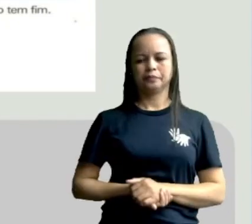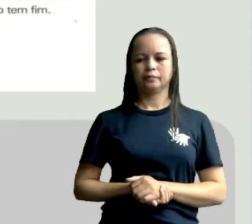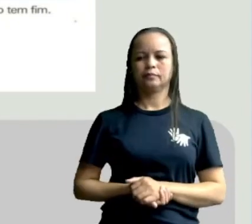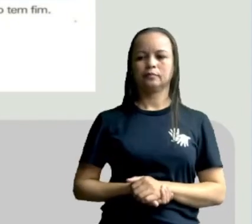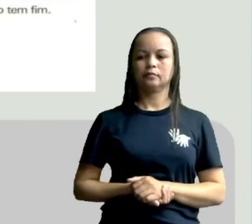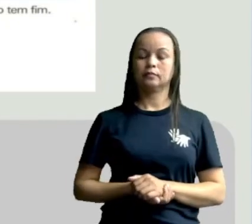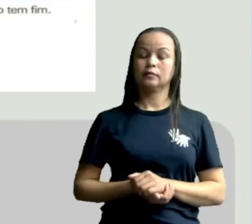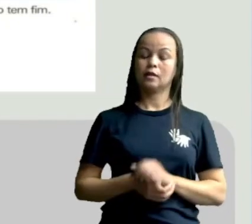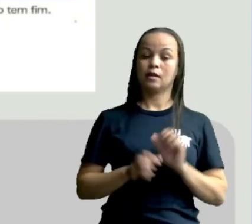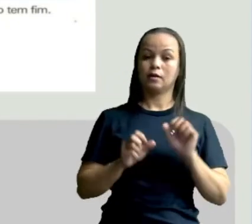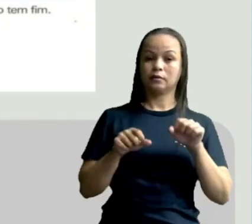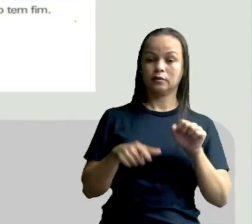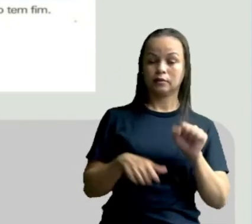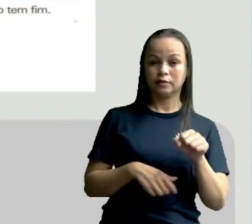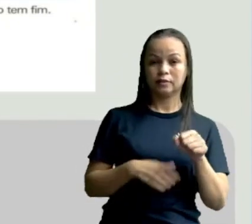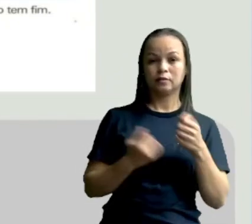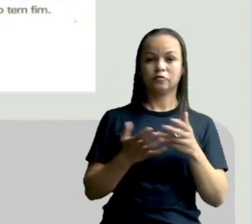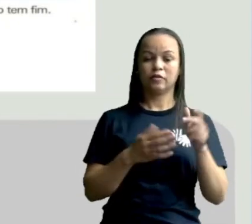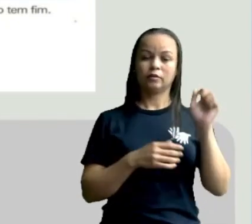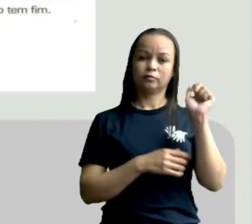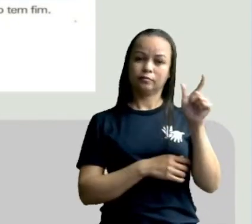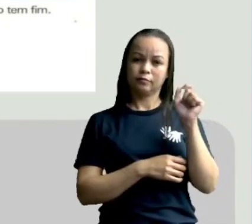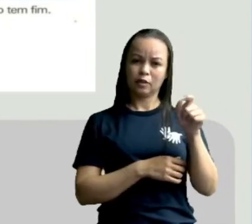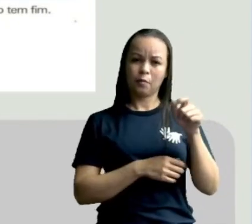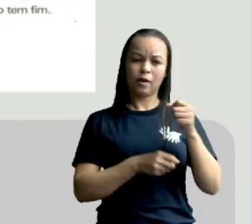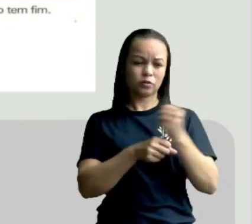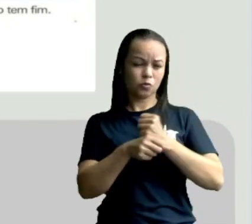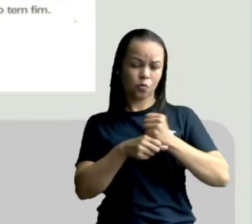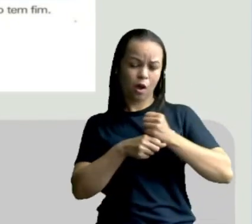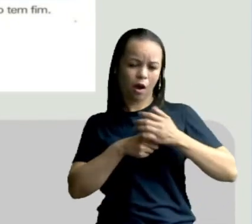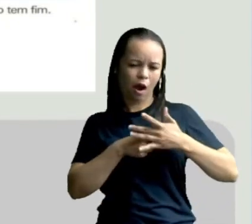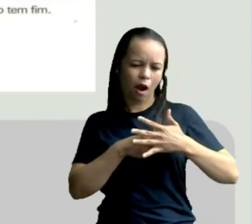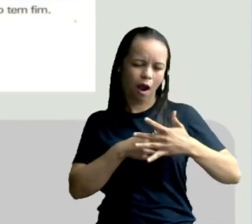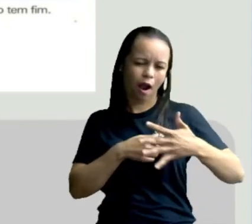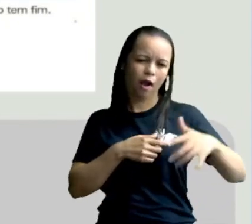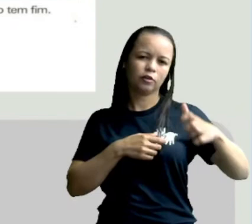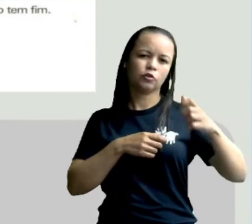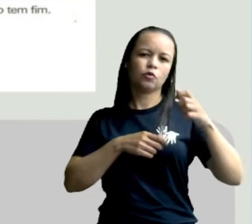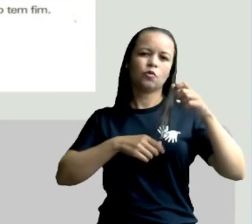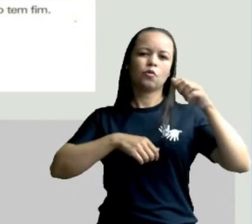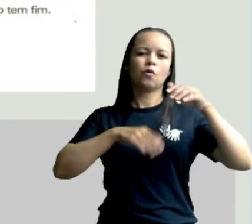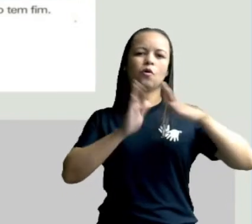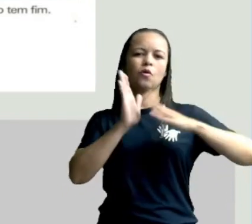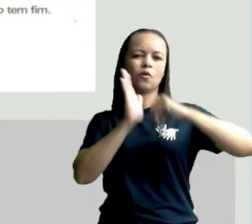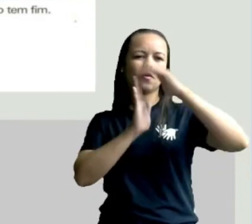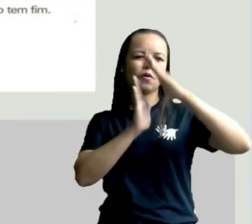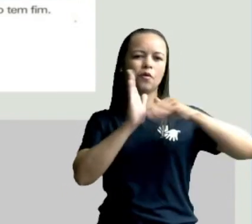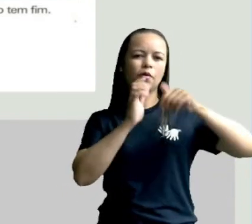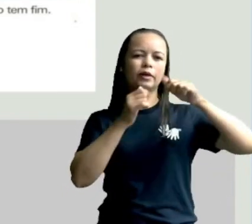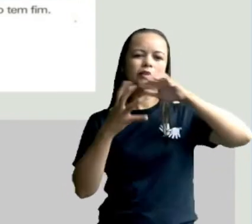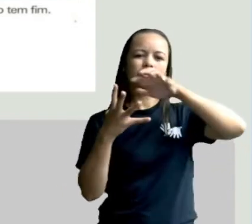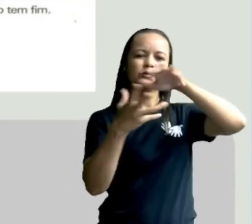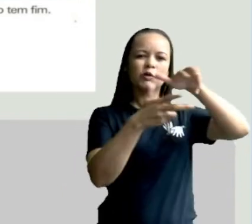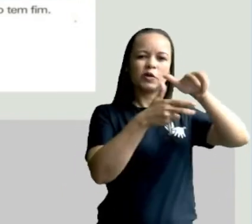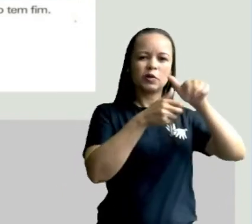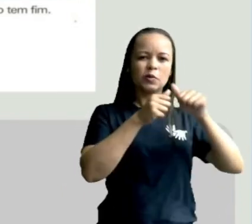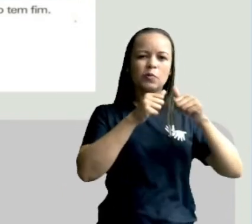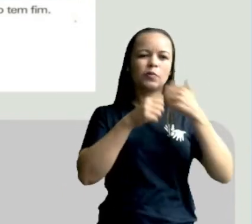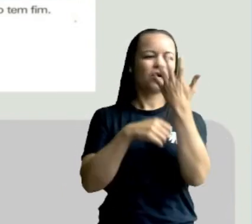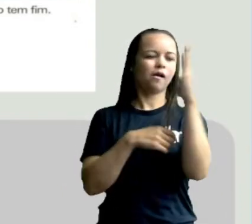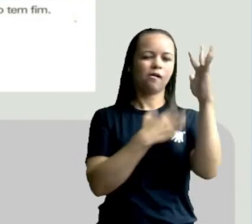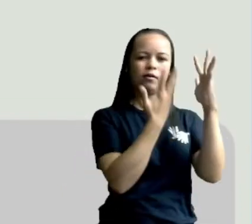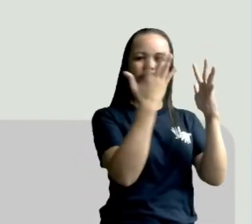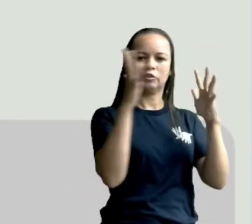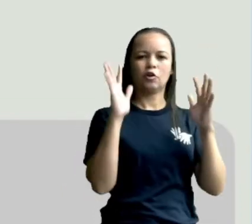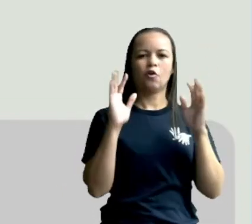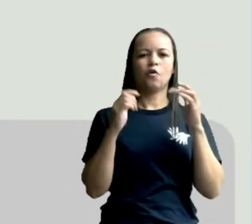Assim como faz o azul, que passa o ano inteirinho, colorindo a paisagem de um verão que não tem fim.